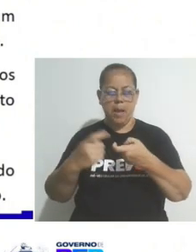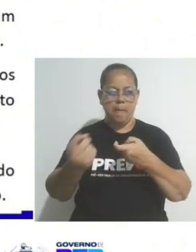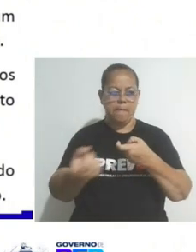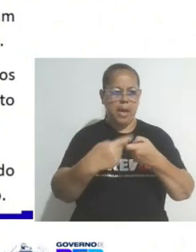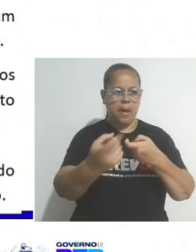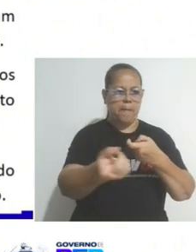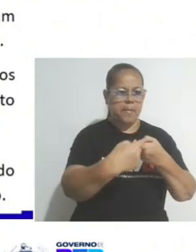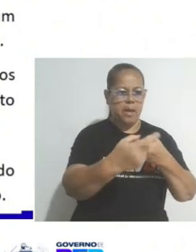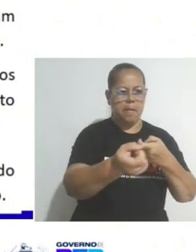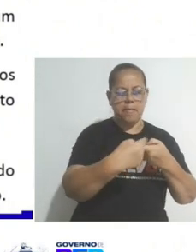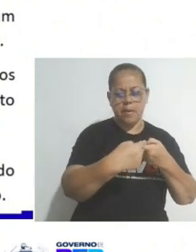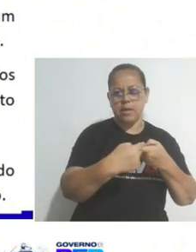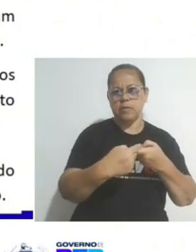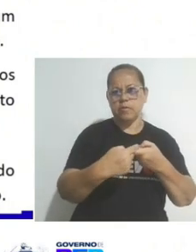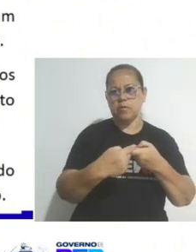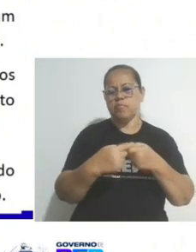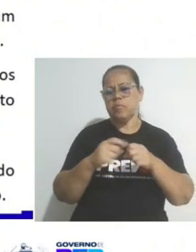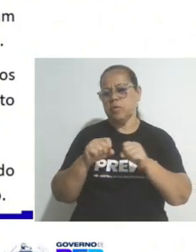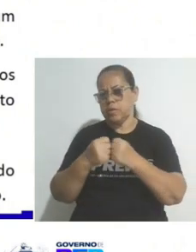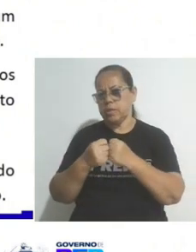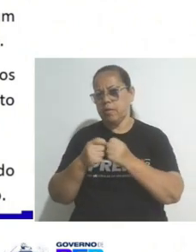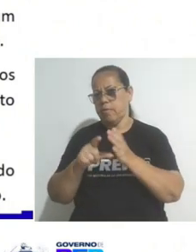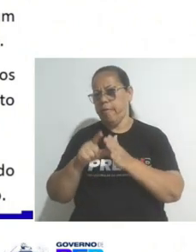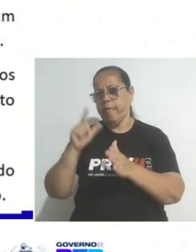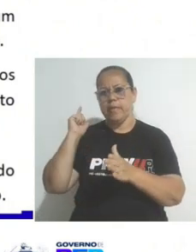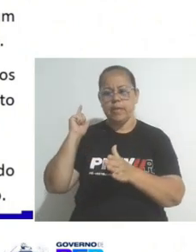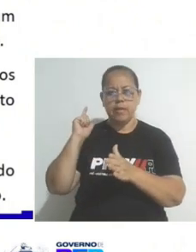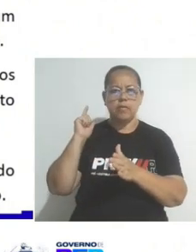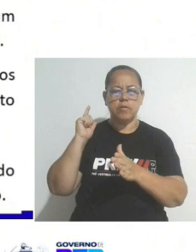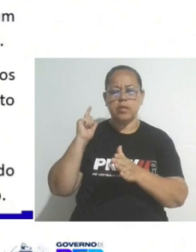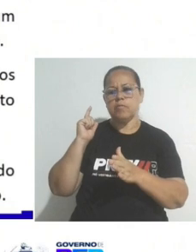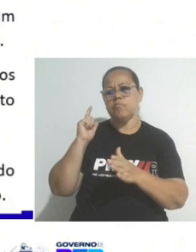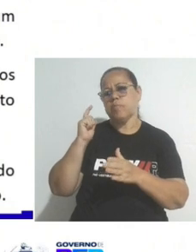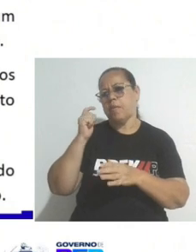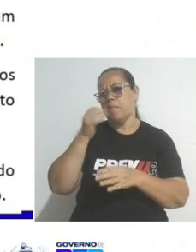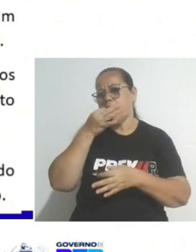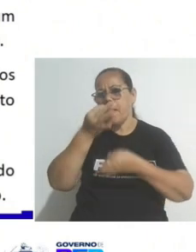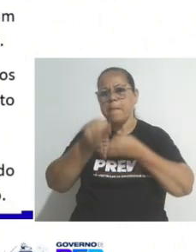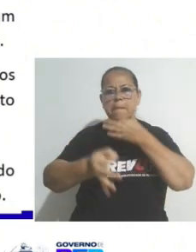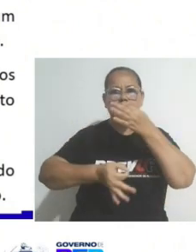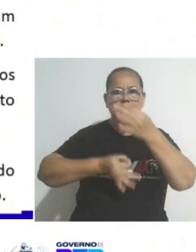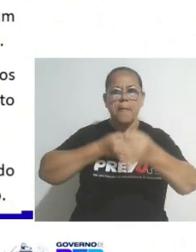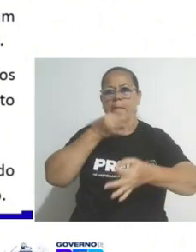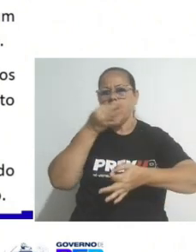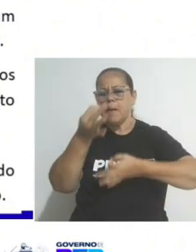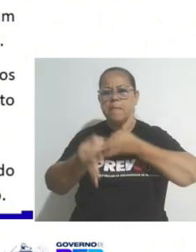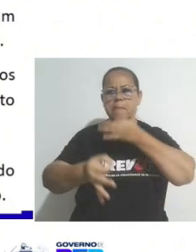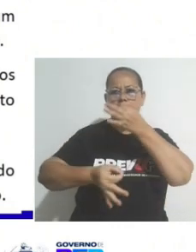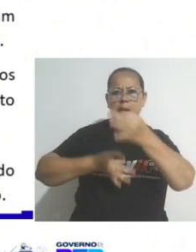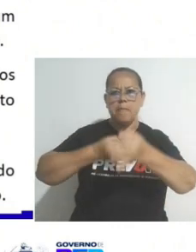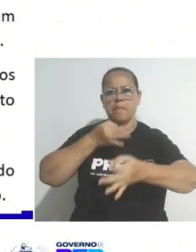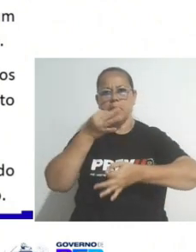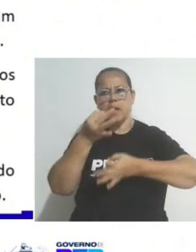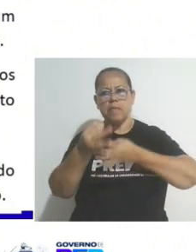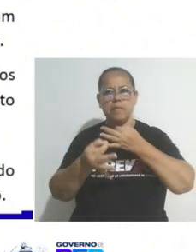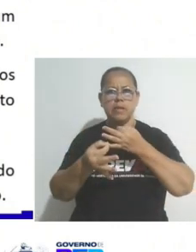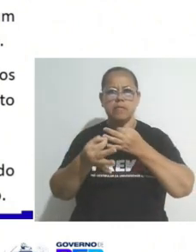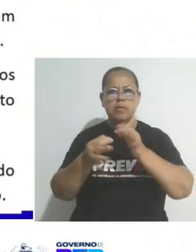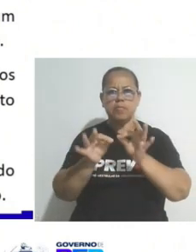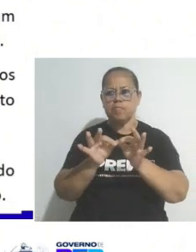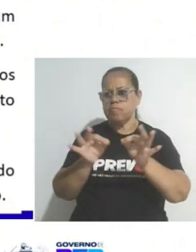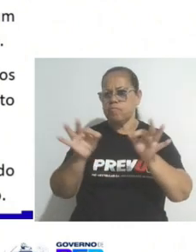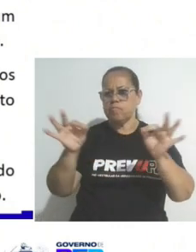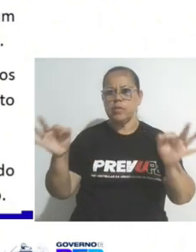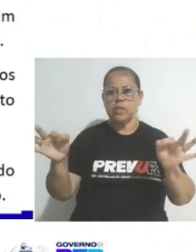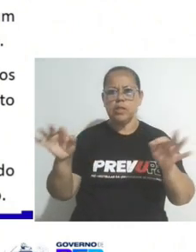anteriores às redes sociais digitais fomentavam um distanciamento entre os indivíduos